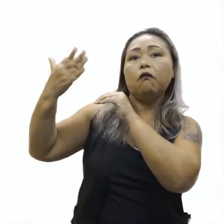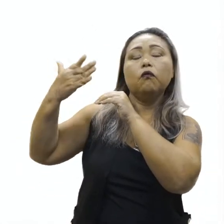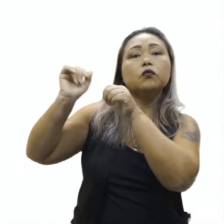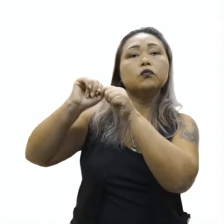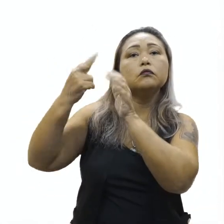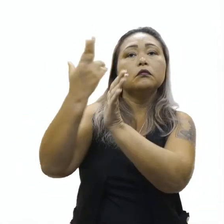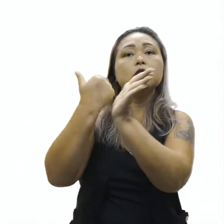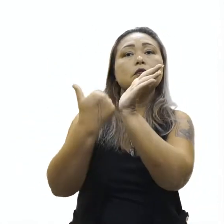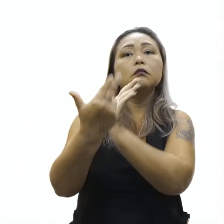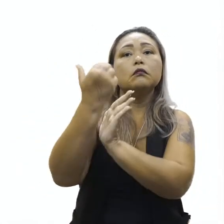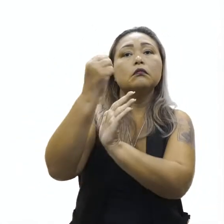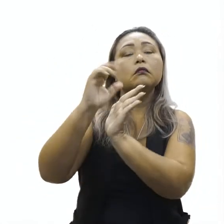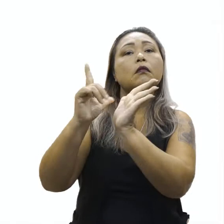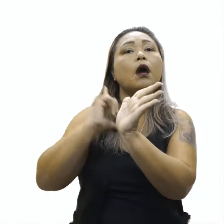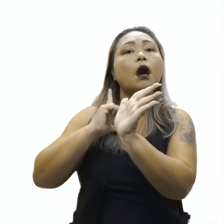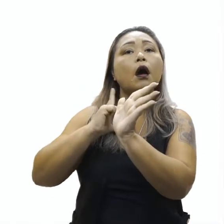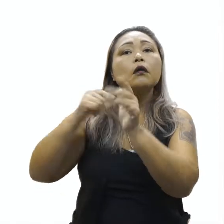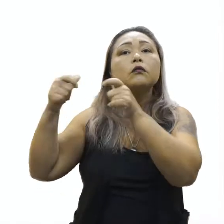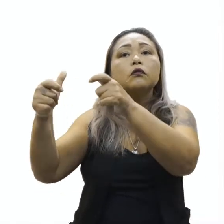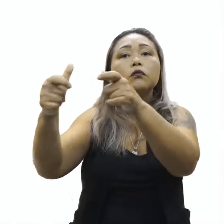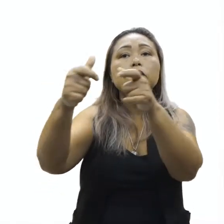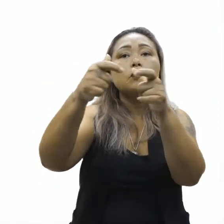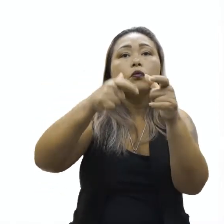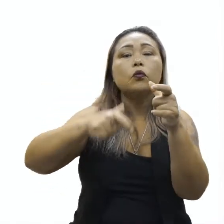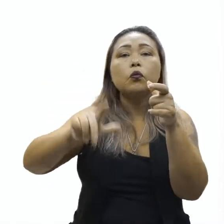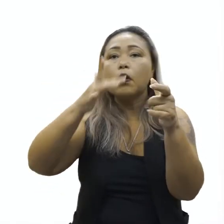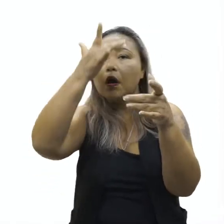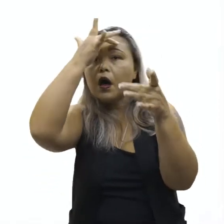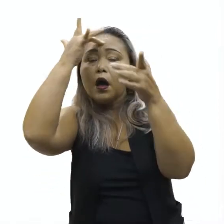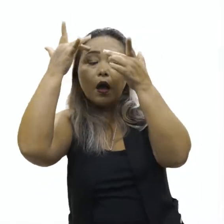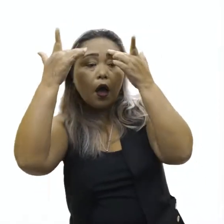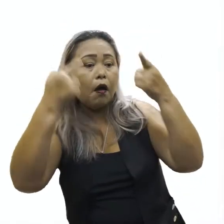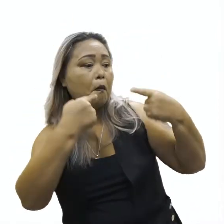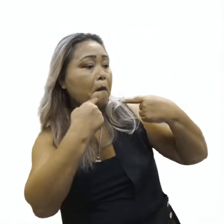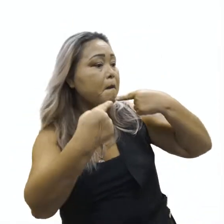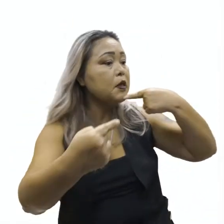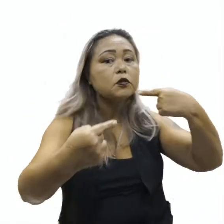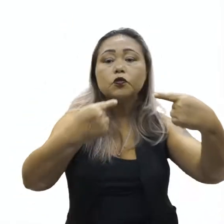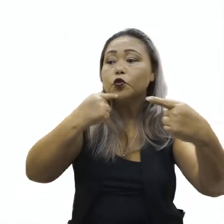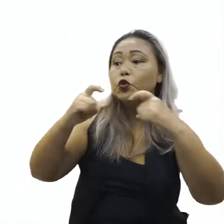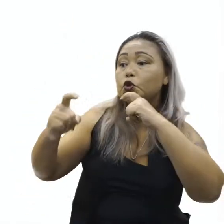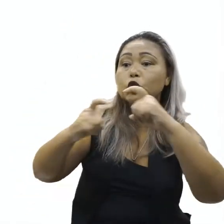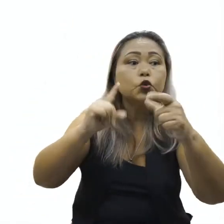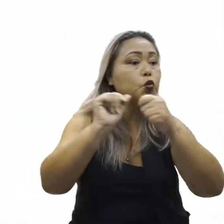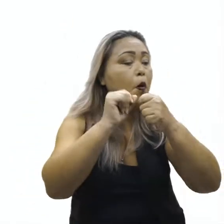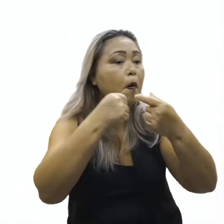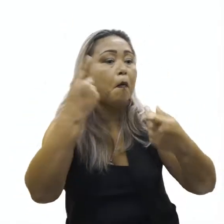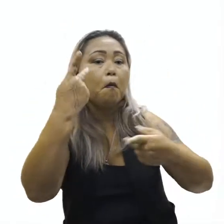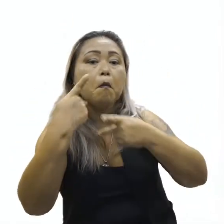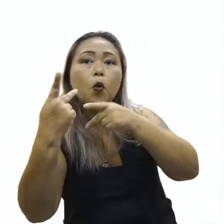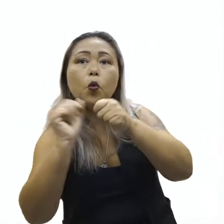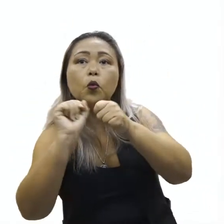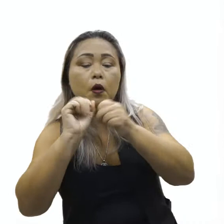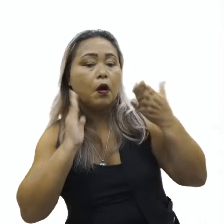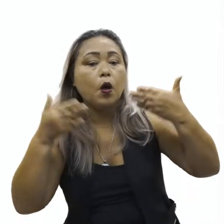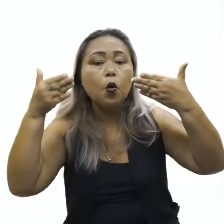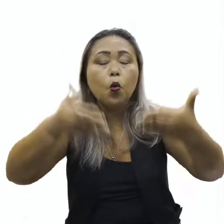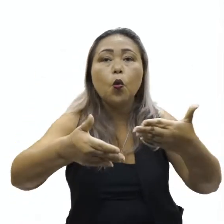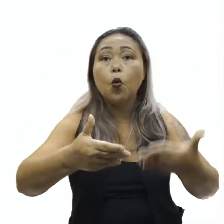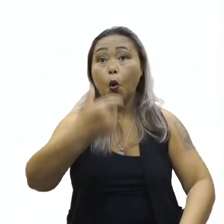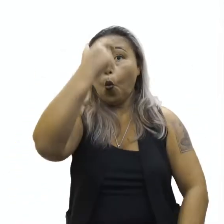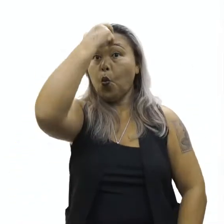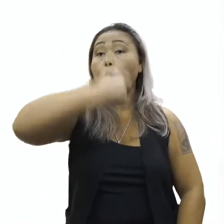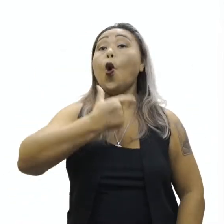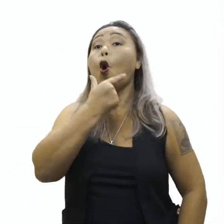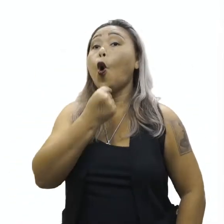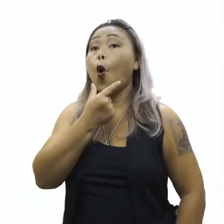E aí, nesse espaço onde as pessoas discutiam política, né? mais especificamente os homens